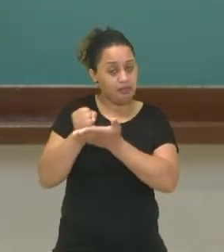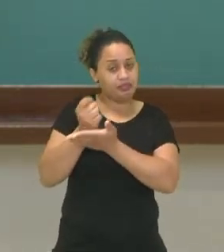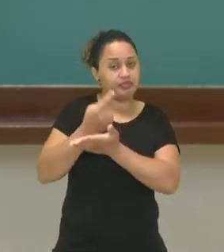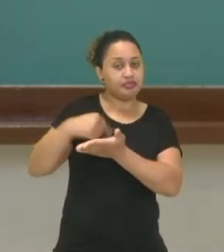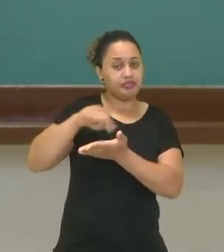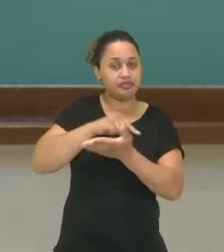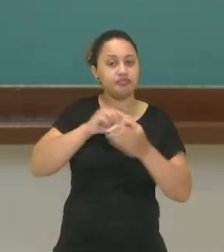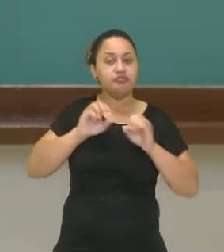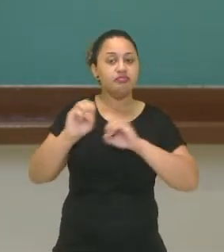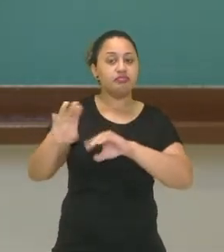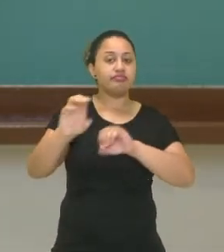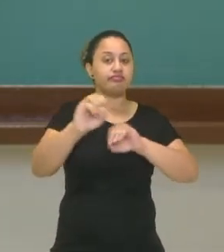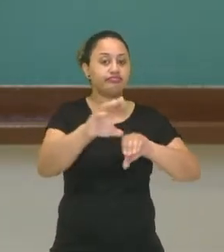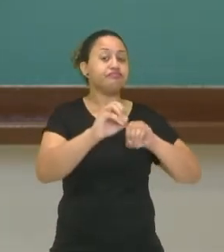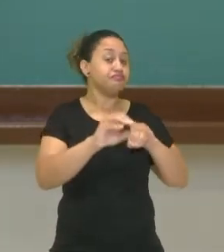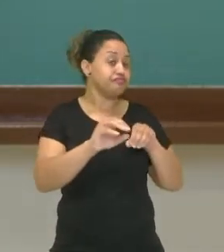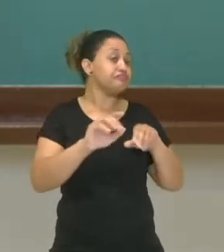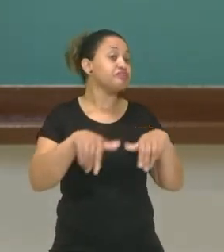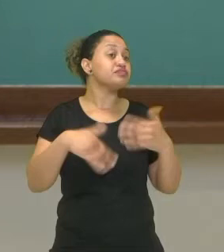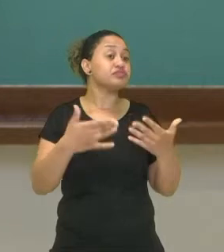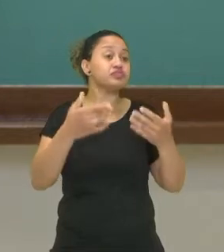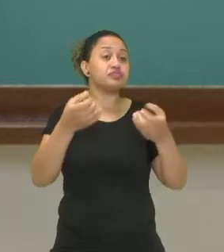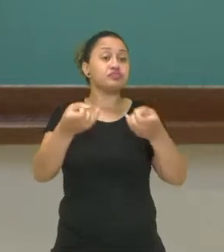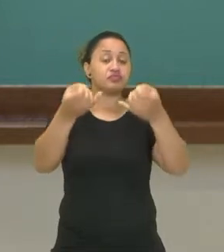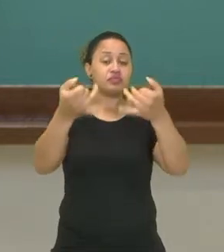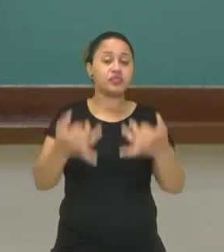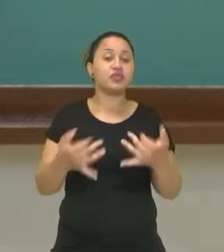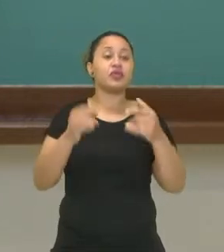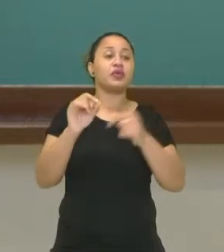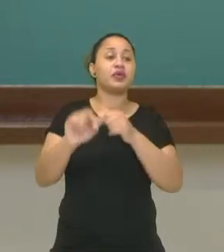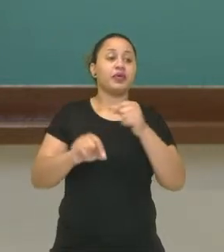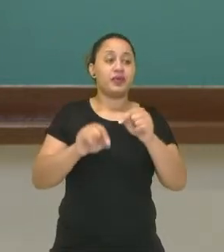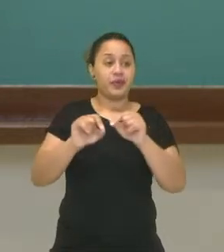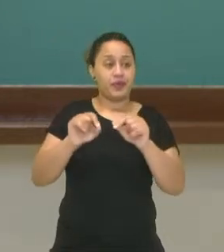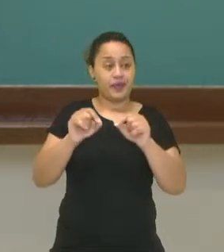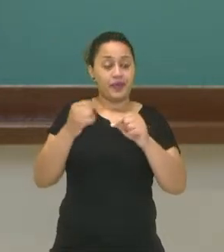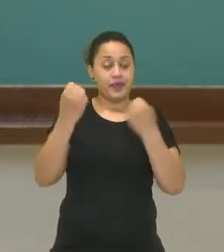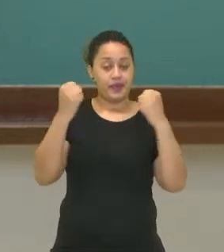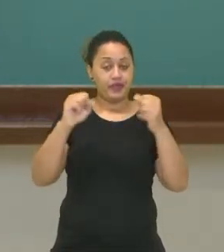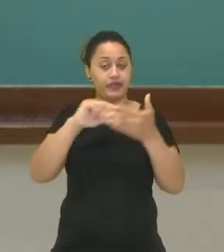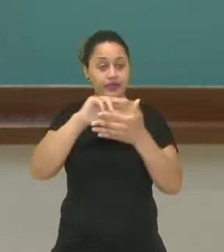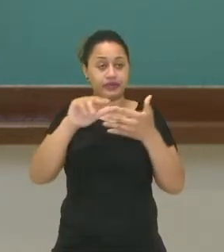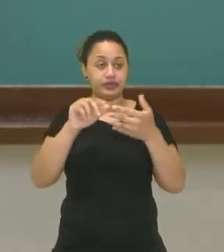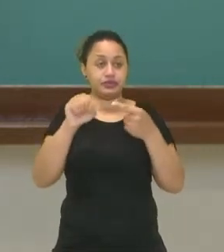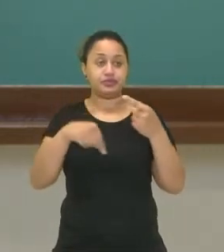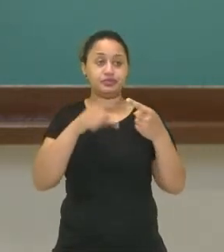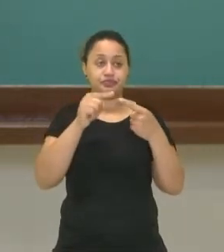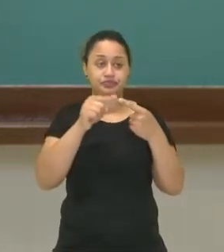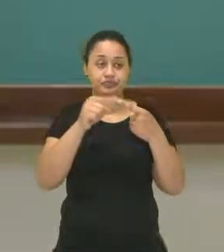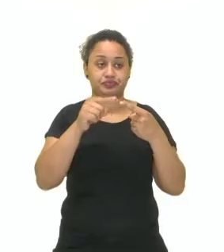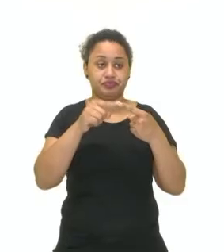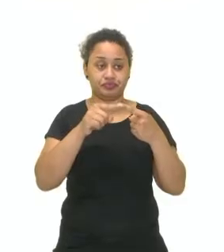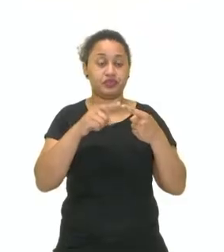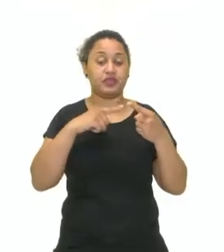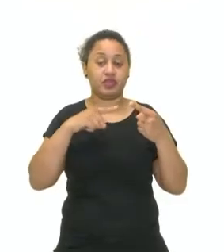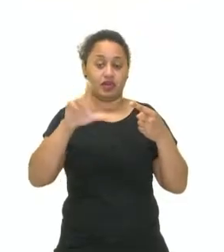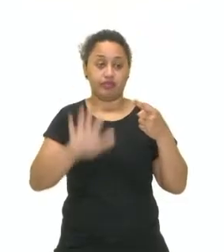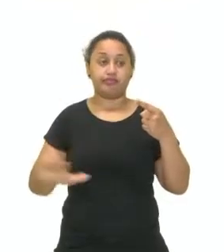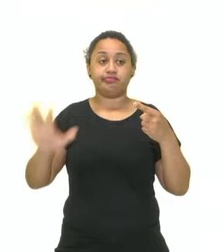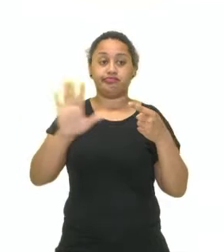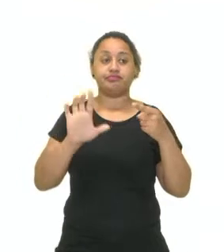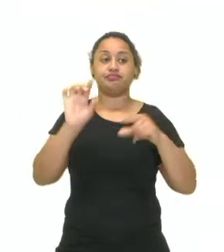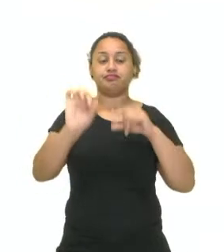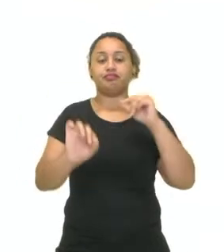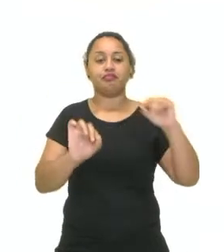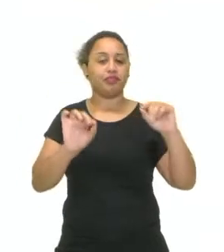como educação aqui, ela define e divide a ginástica da seguinte forma. Então, ginástica geral, que é